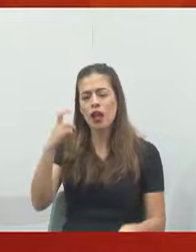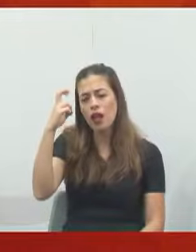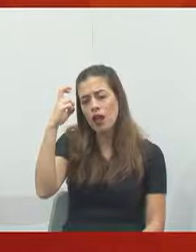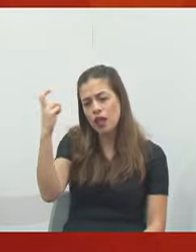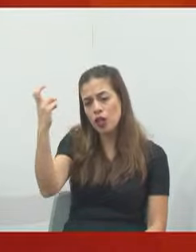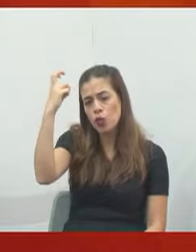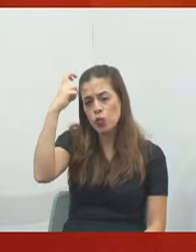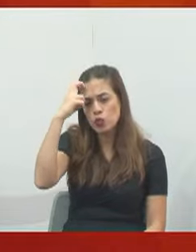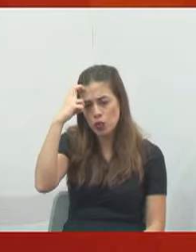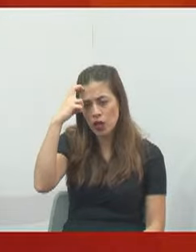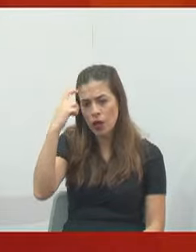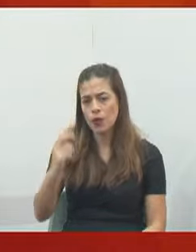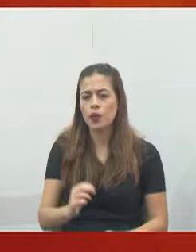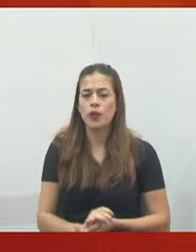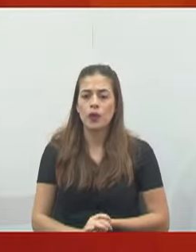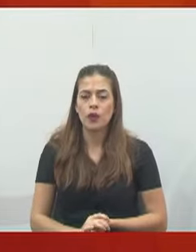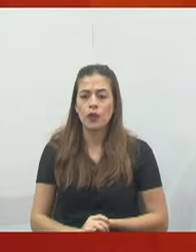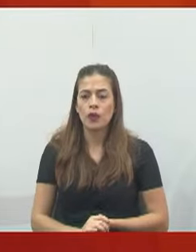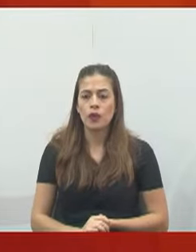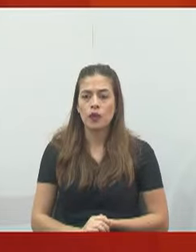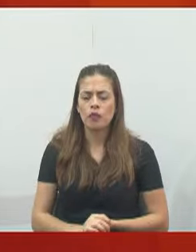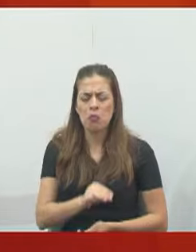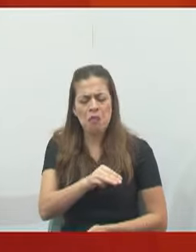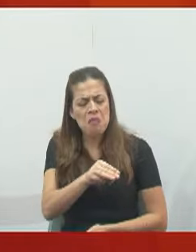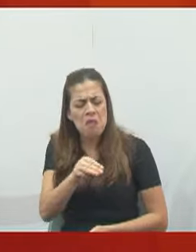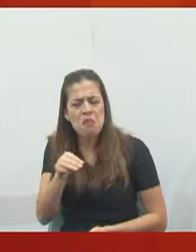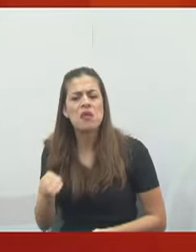cultural. Você é mestre?